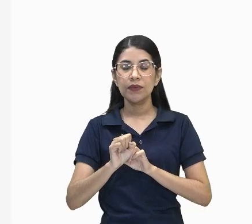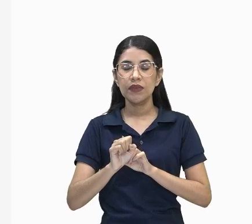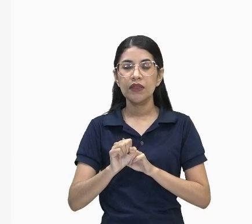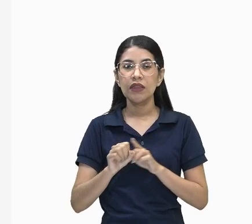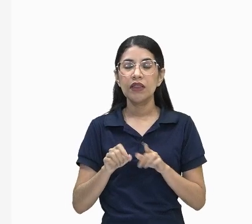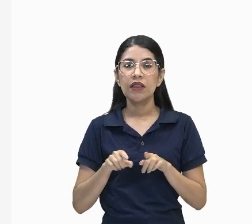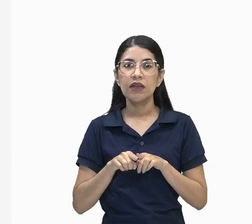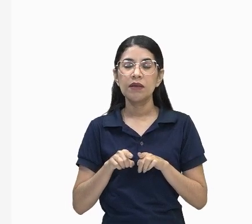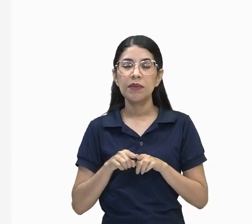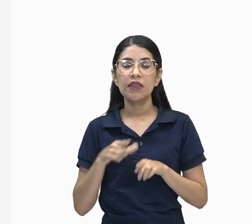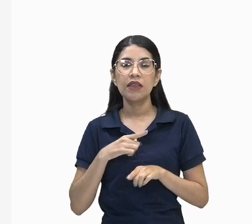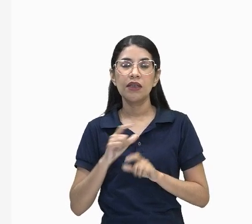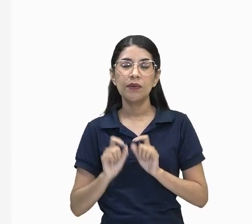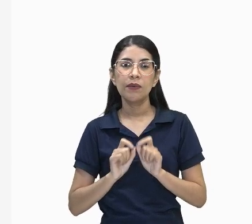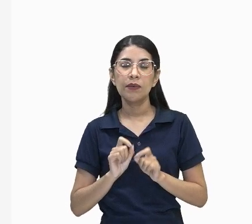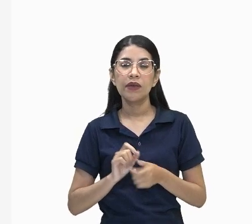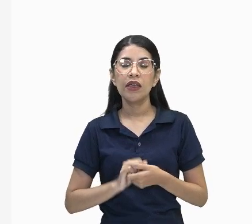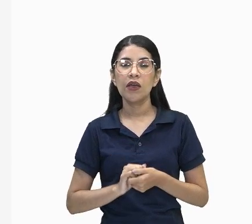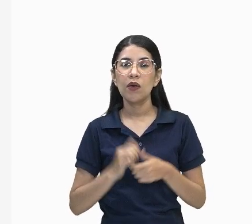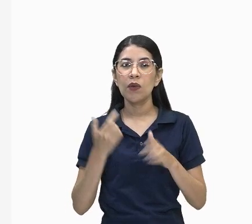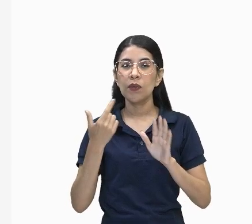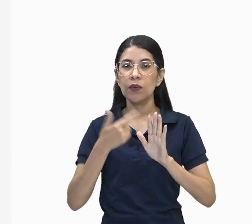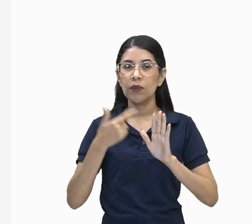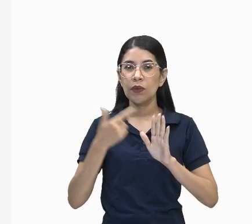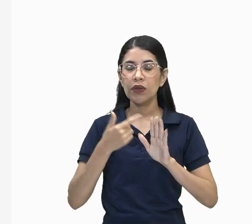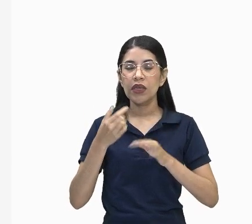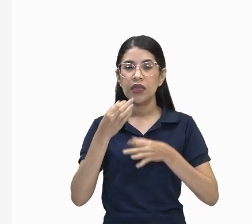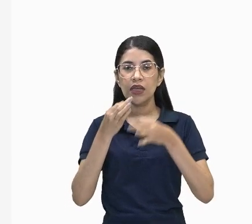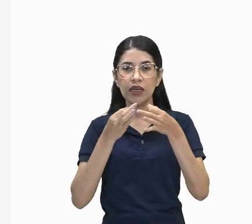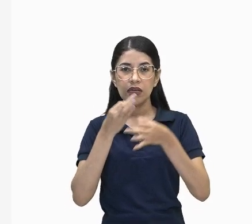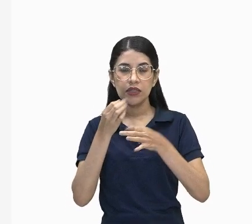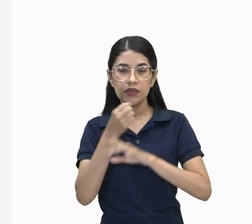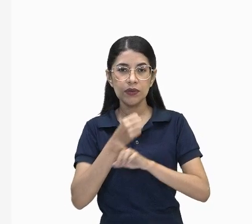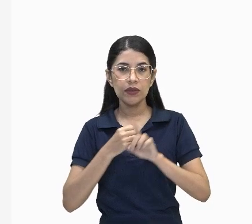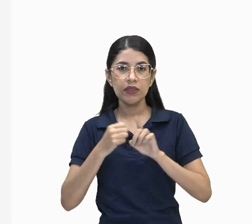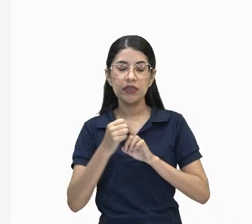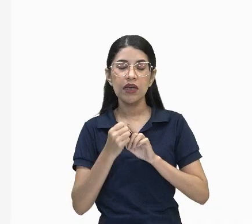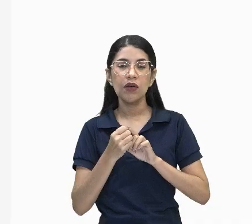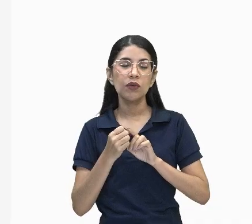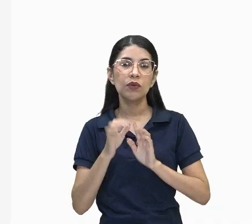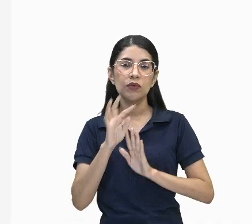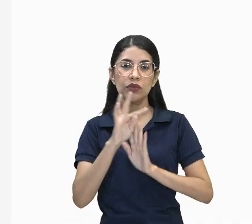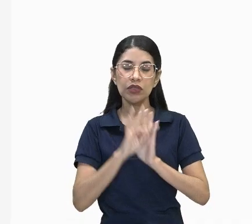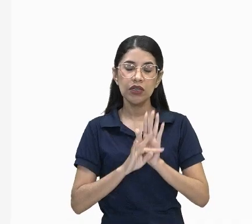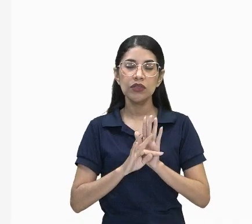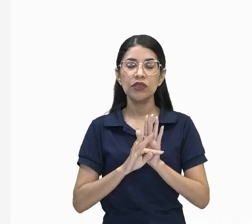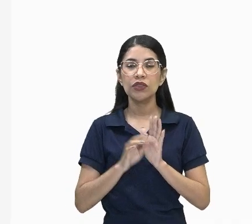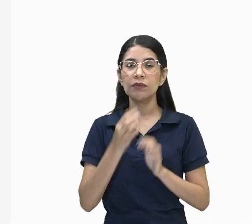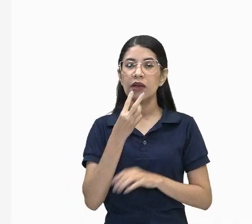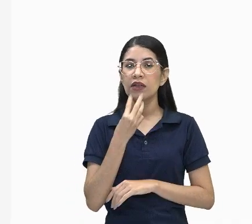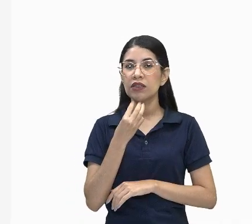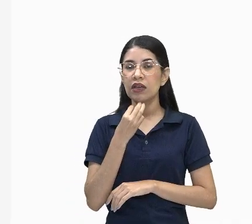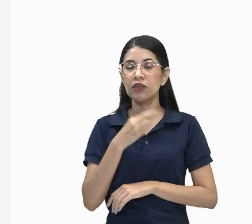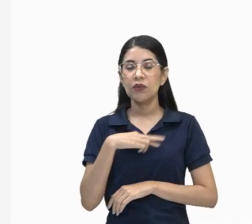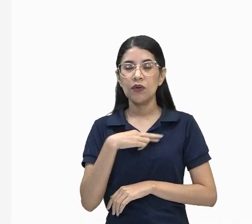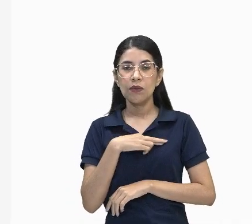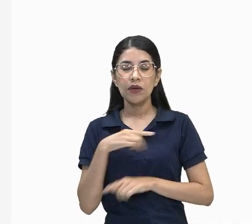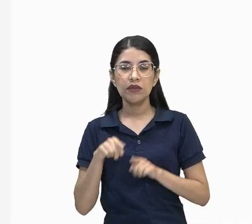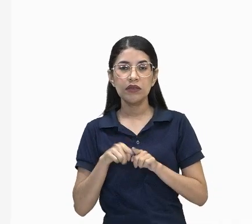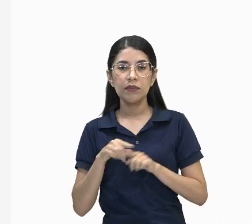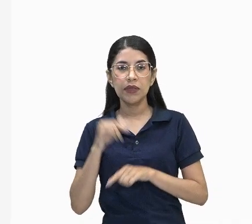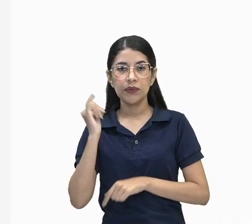deixa de ter, sempre temos a ironia e a crítica social na obra machadiana, tanto nos romances quanto nos